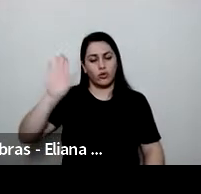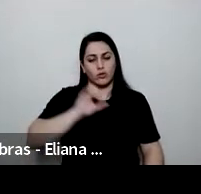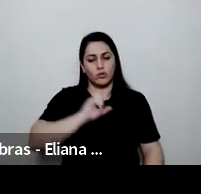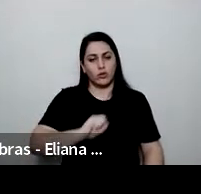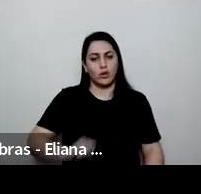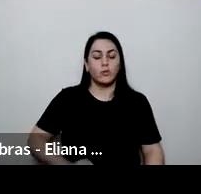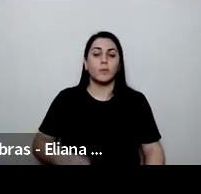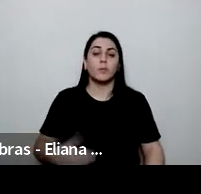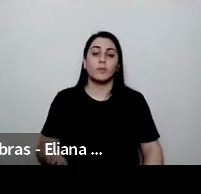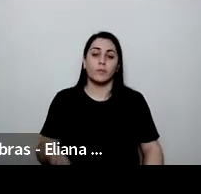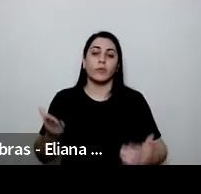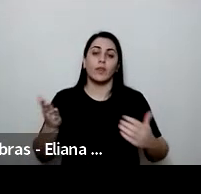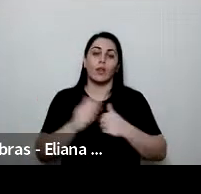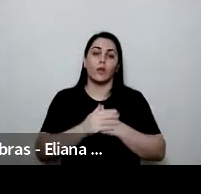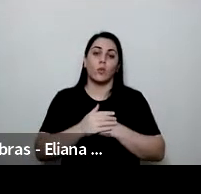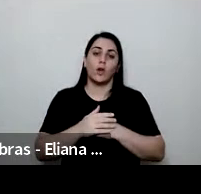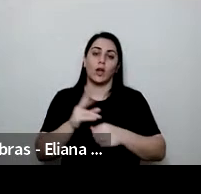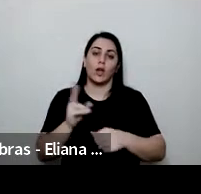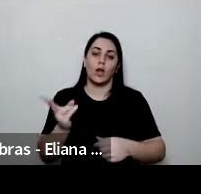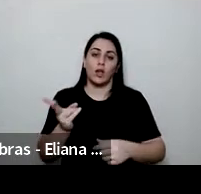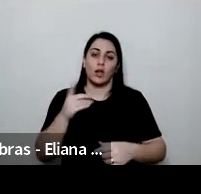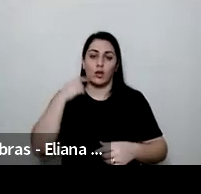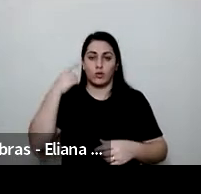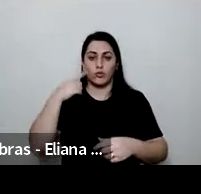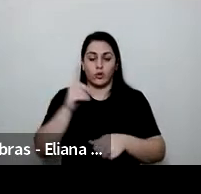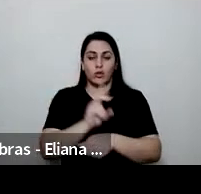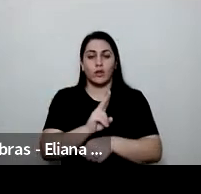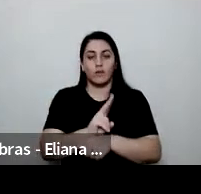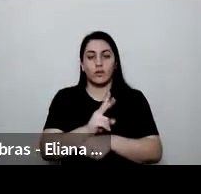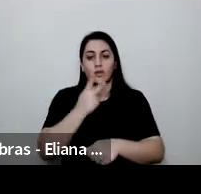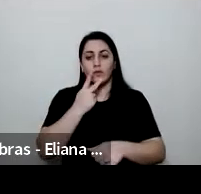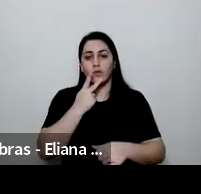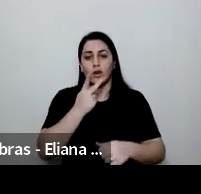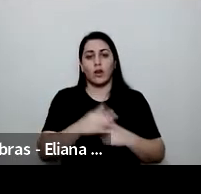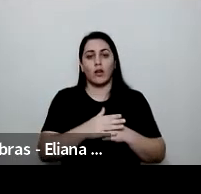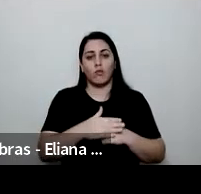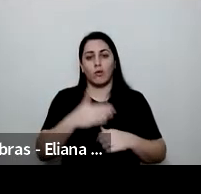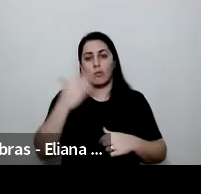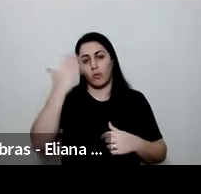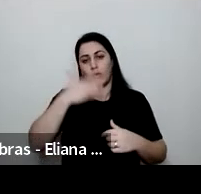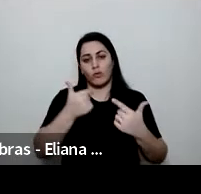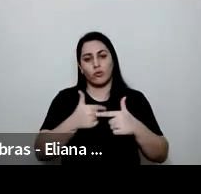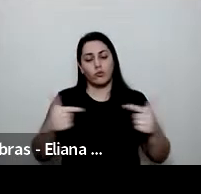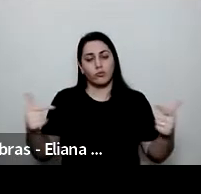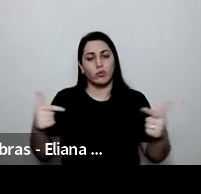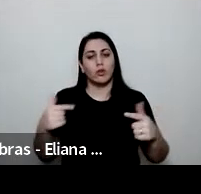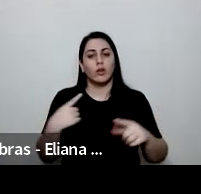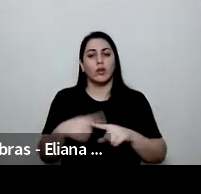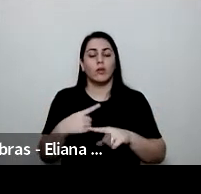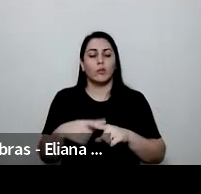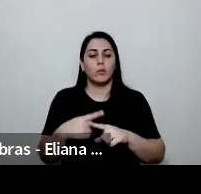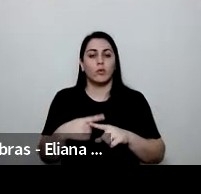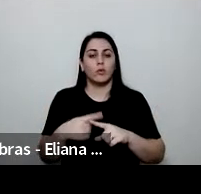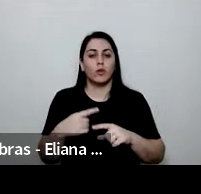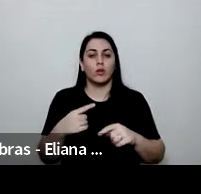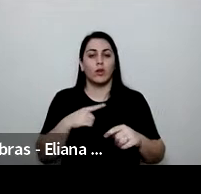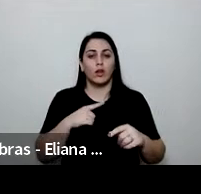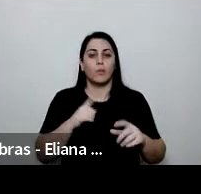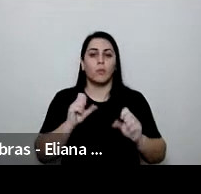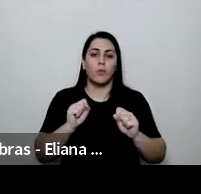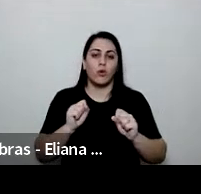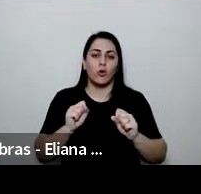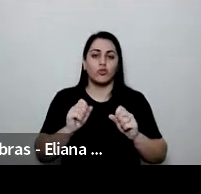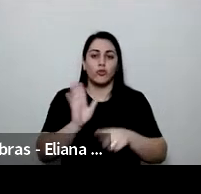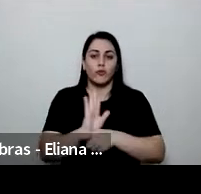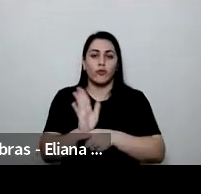defesa alega que a prova emprestada eu posto que haveria ensinar indevida edição do